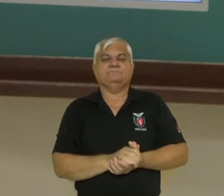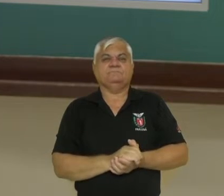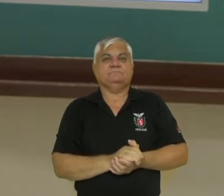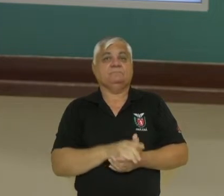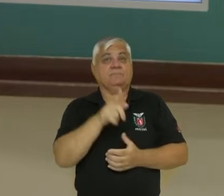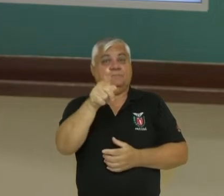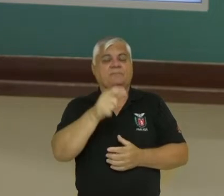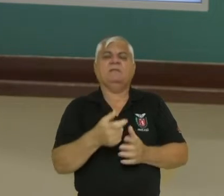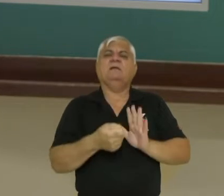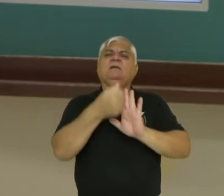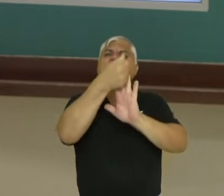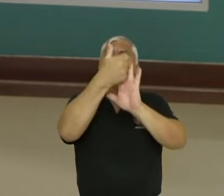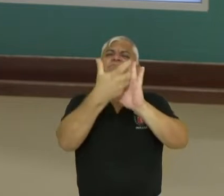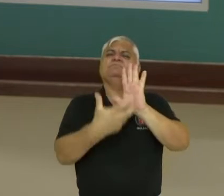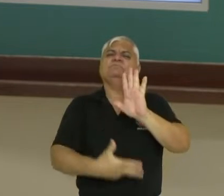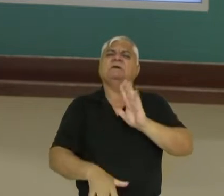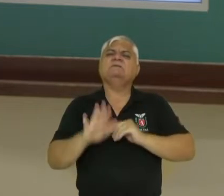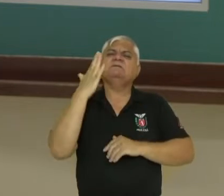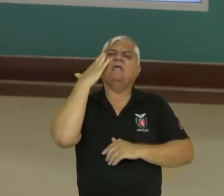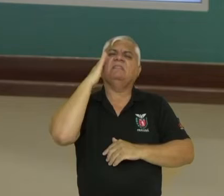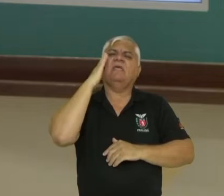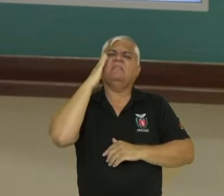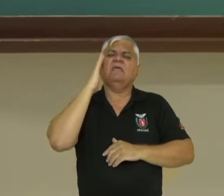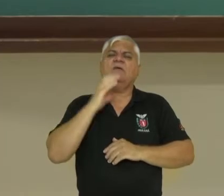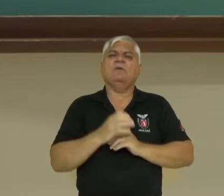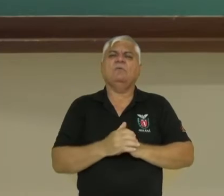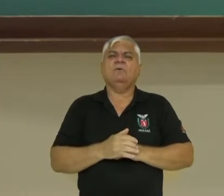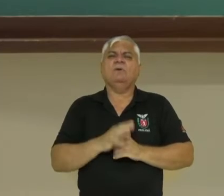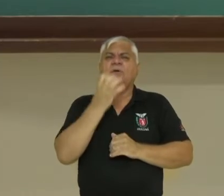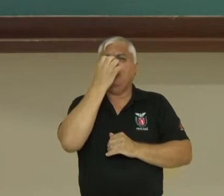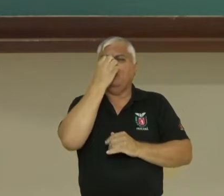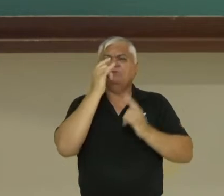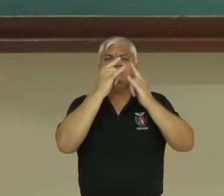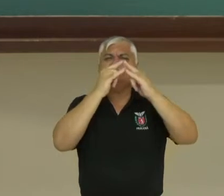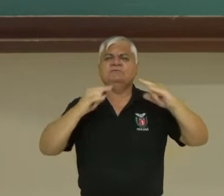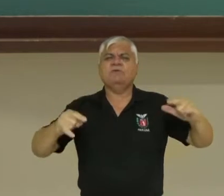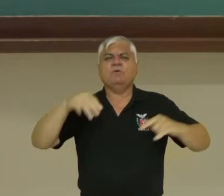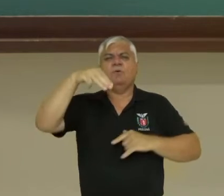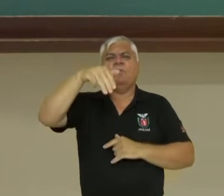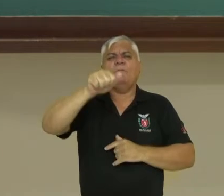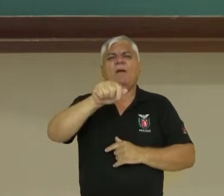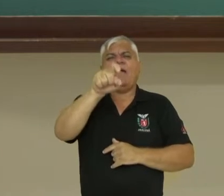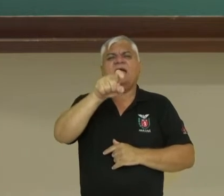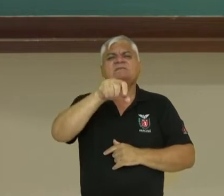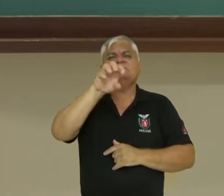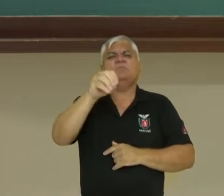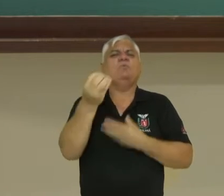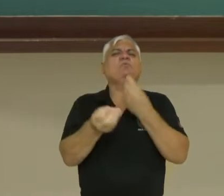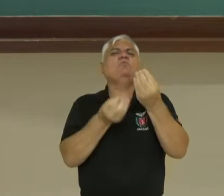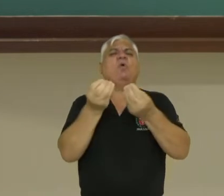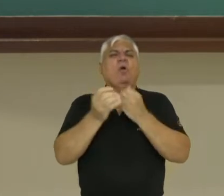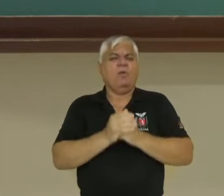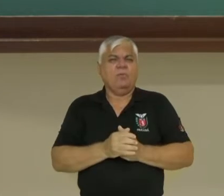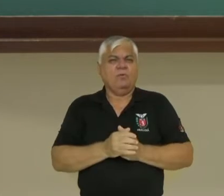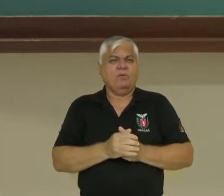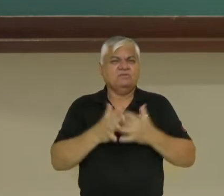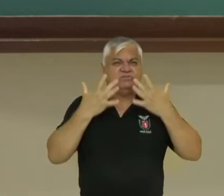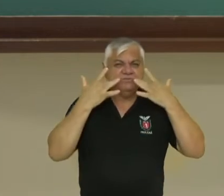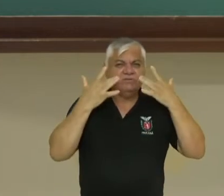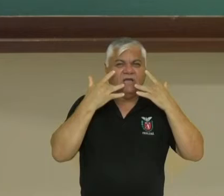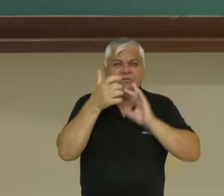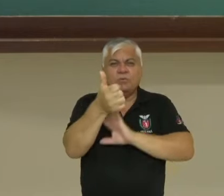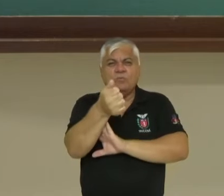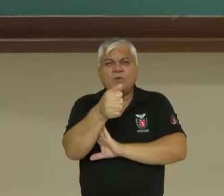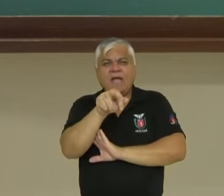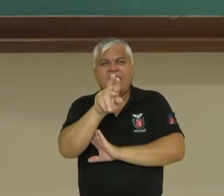Agora você vai escrever o que você entendeu sobre o Circo Máximo, como que era esse formato, né? Lembra que eu expliquei ali o que era um teatro de arena, que ele tem esse